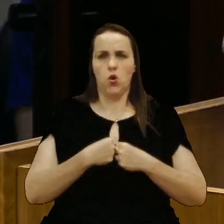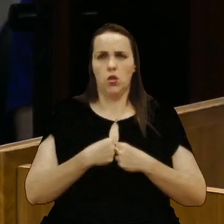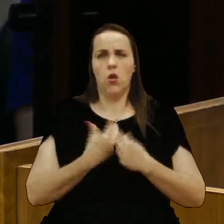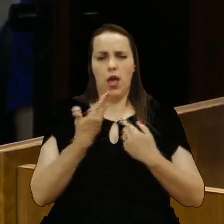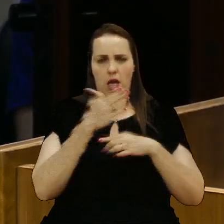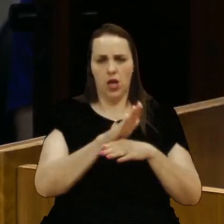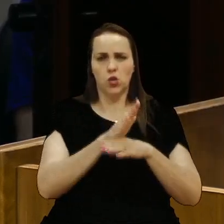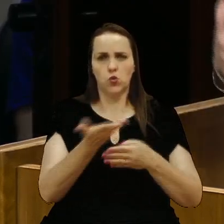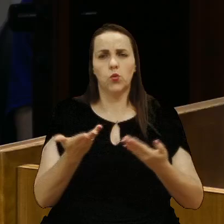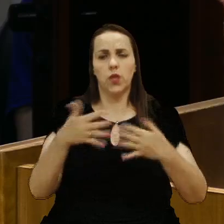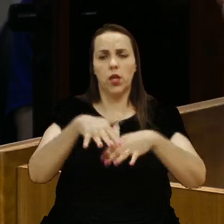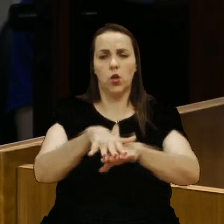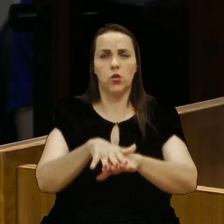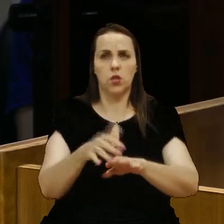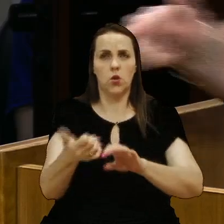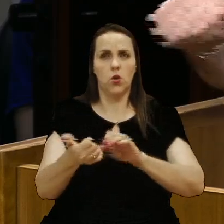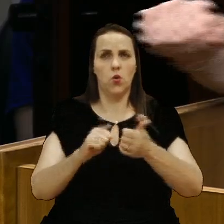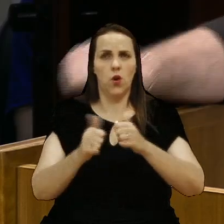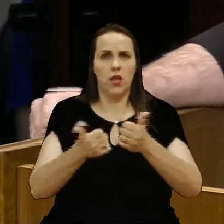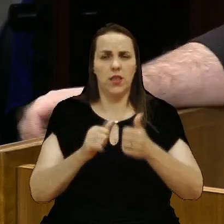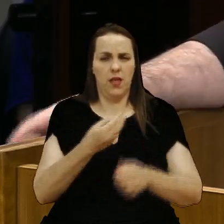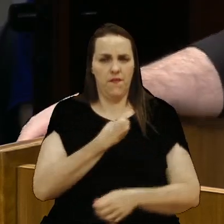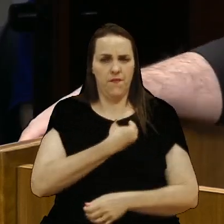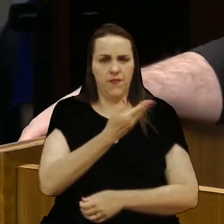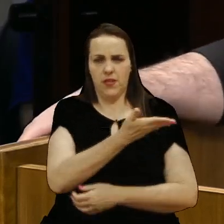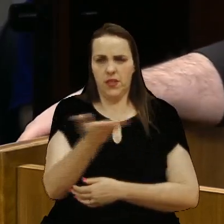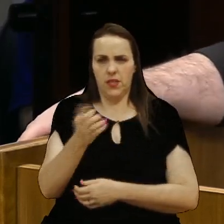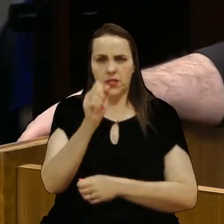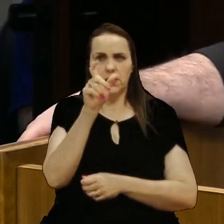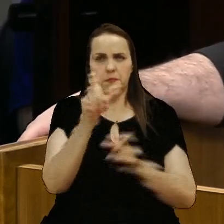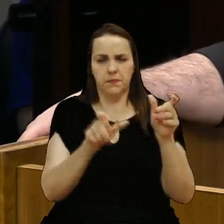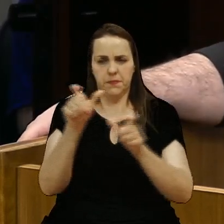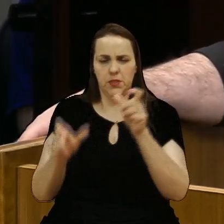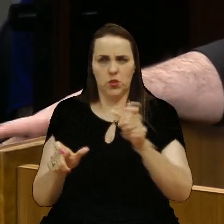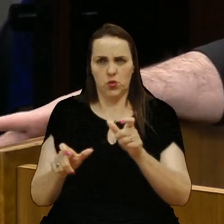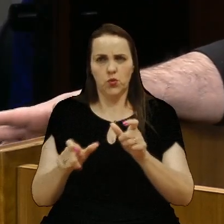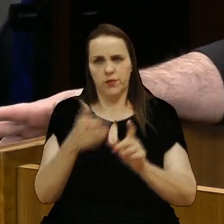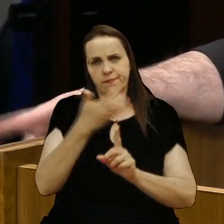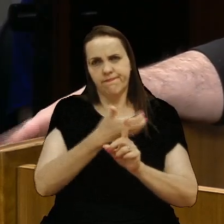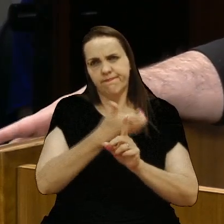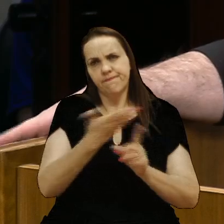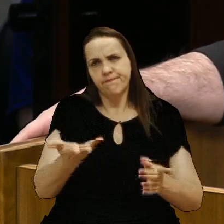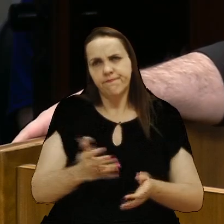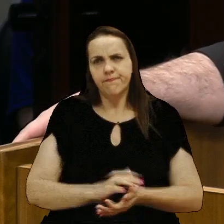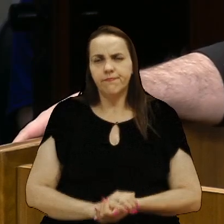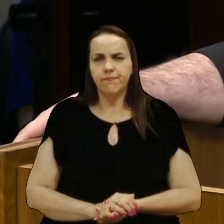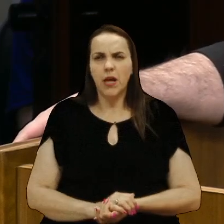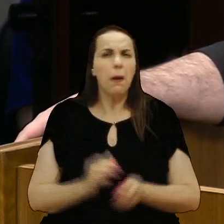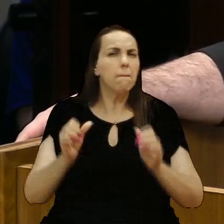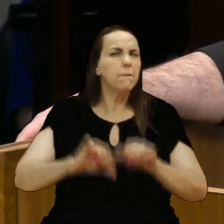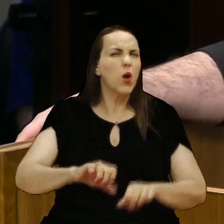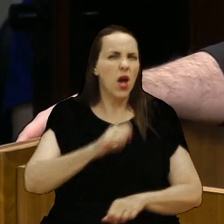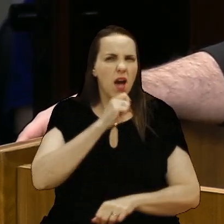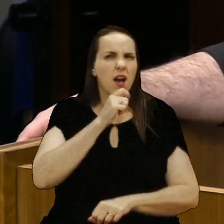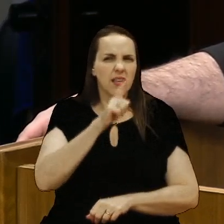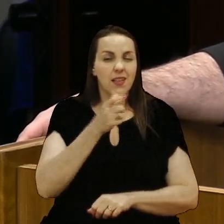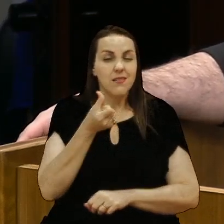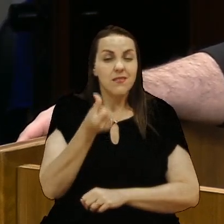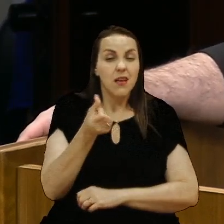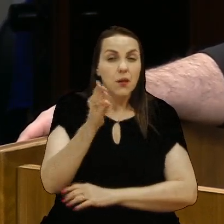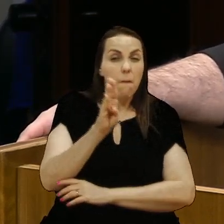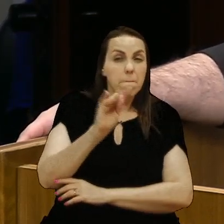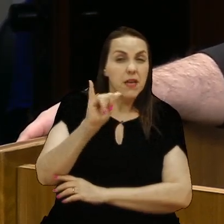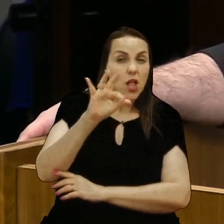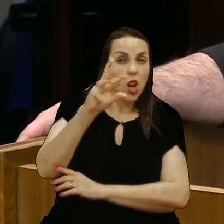inclusão e na qualidade de vida das pessoas com deficiência. E o pior é que com 6 bilhões,